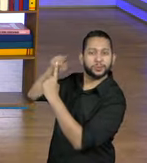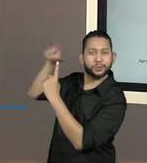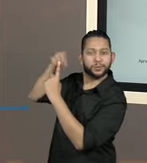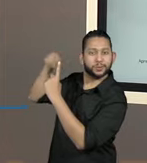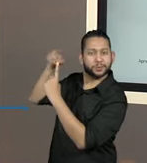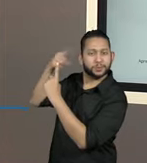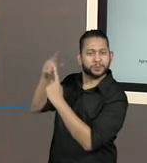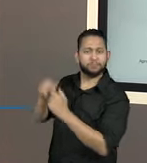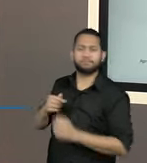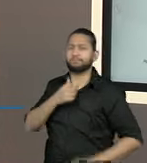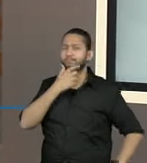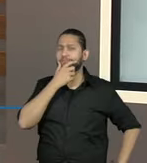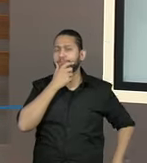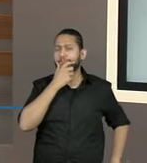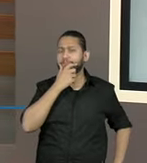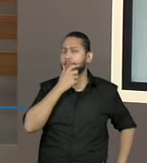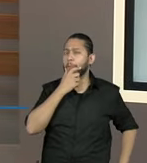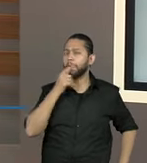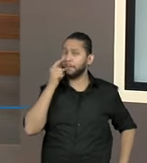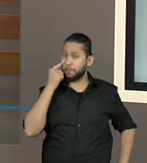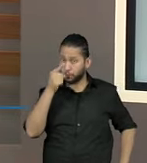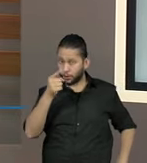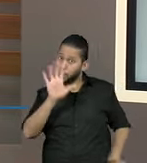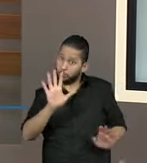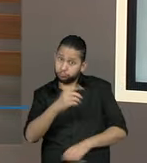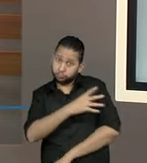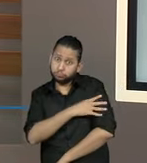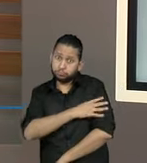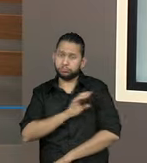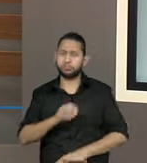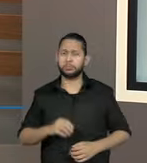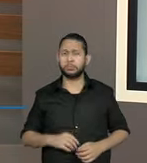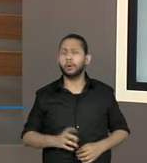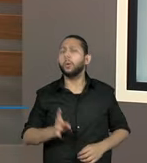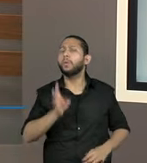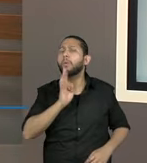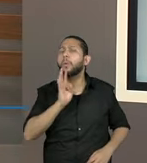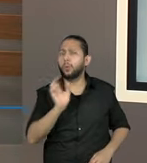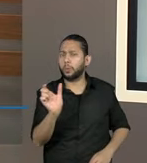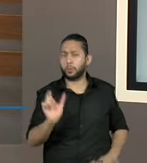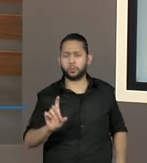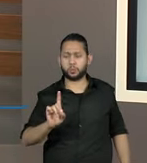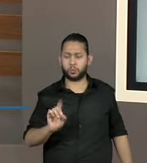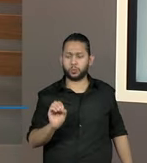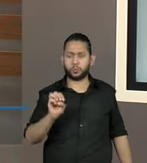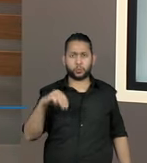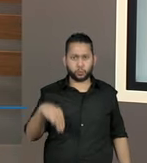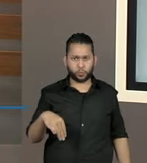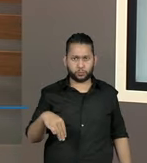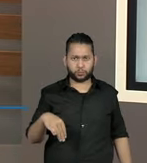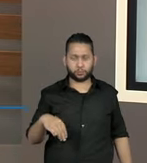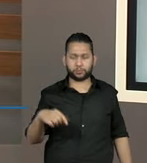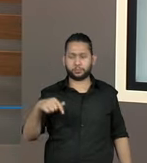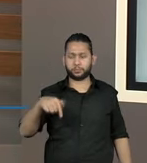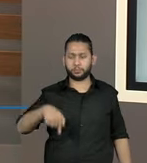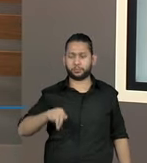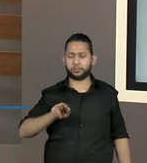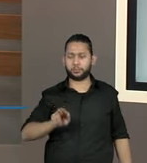você, aluno aí do quarto ano, já ouviu falar de Dom Quixote e Sancho